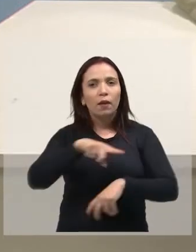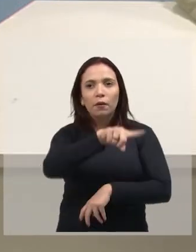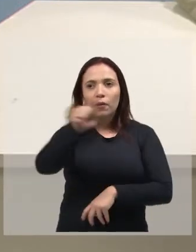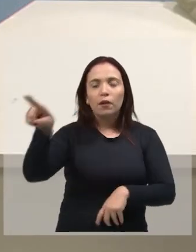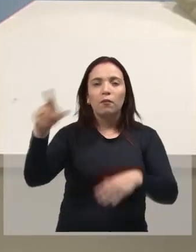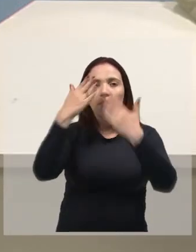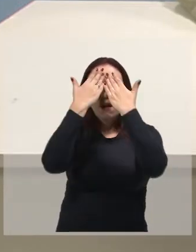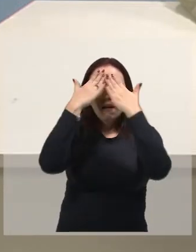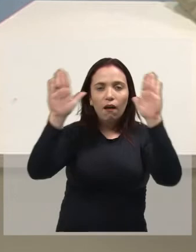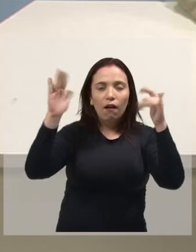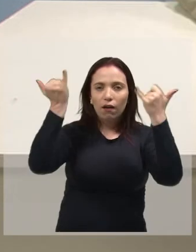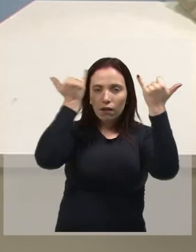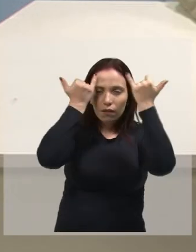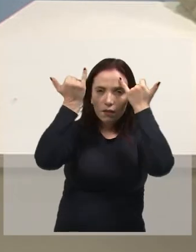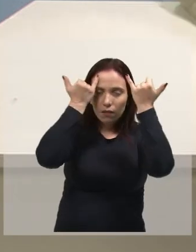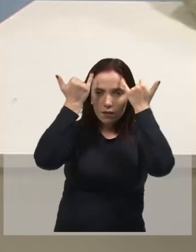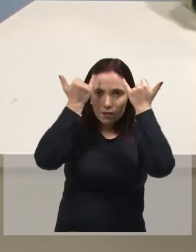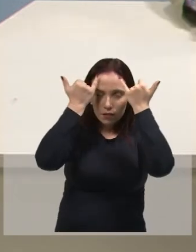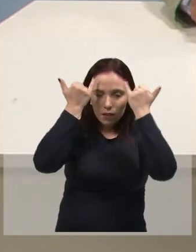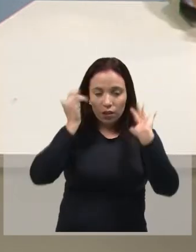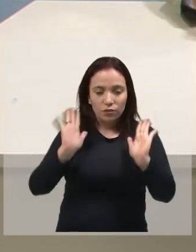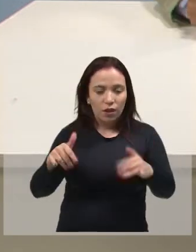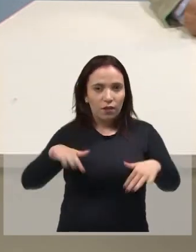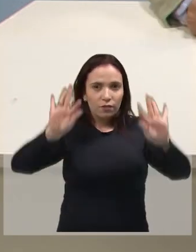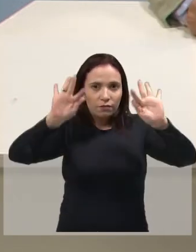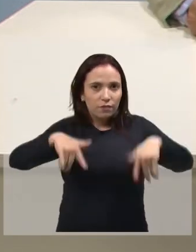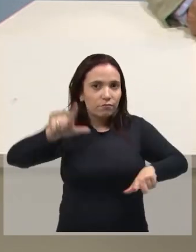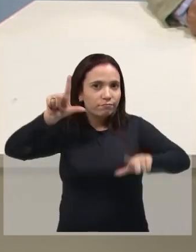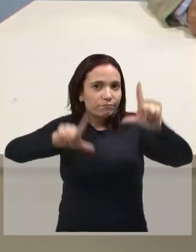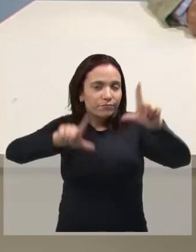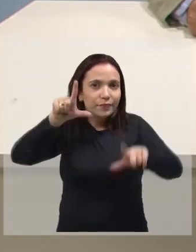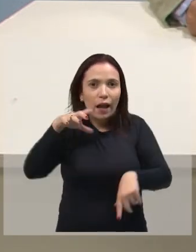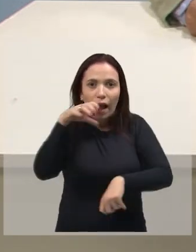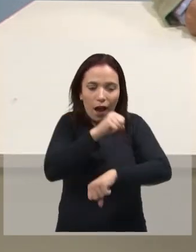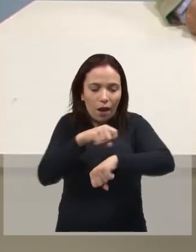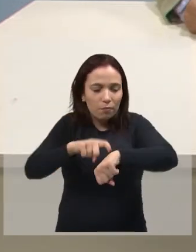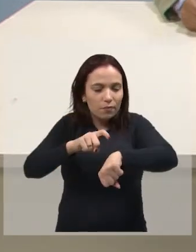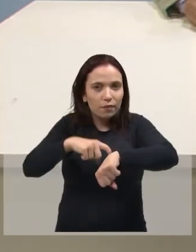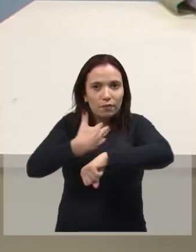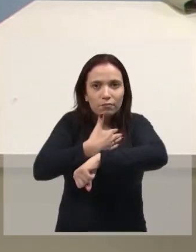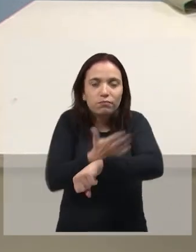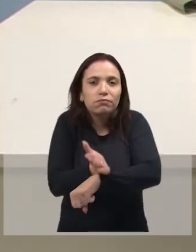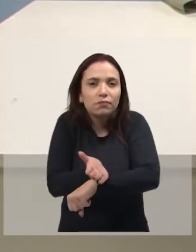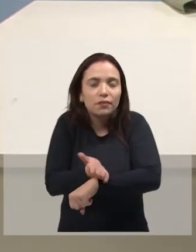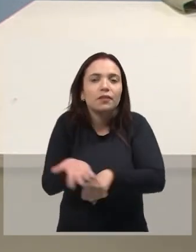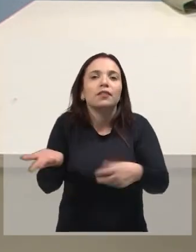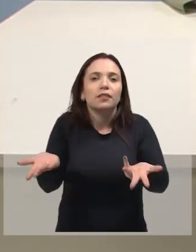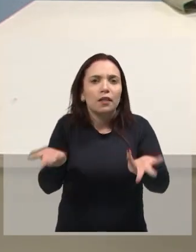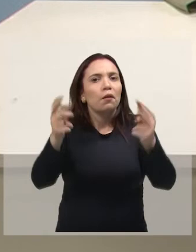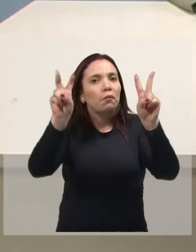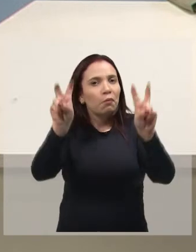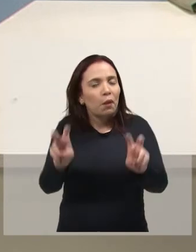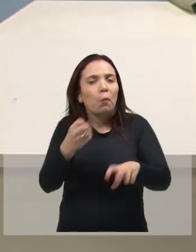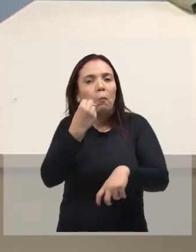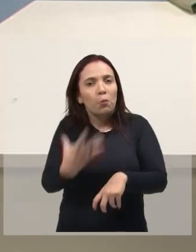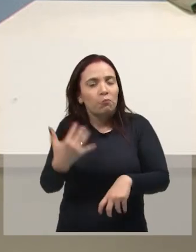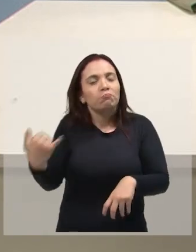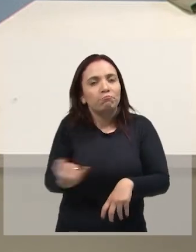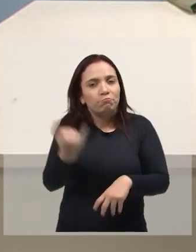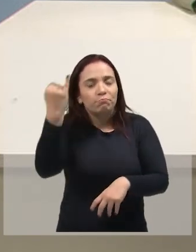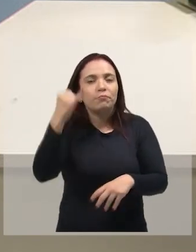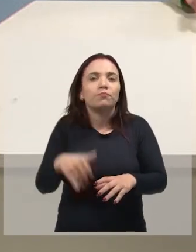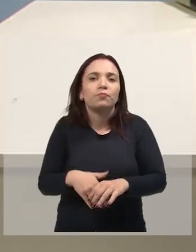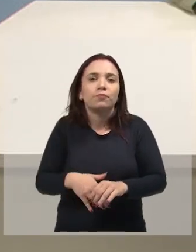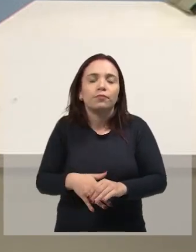telespectadores, e a gente já vai para a reta finalíssima do programa, que passou muito rápido, abordando temas em voga, temas